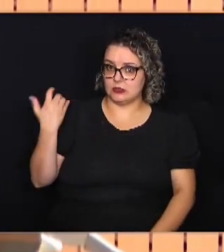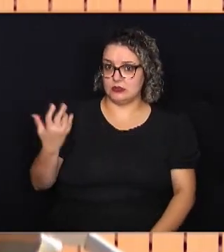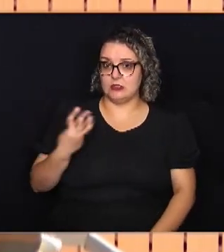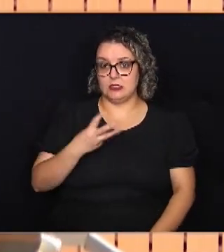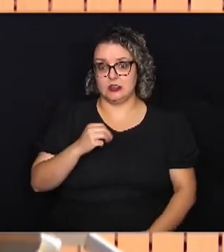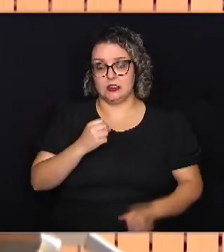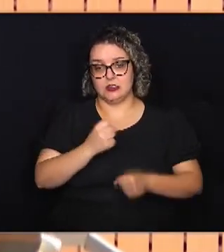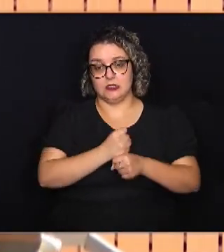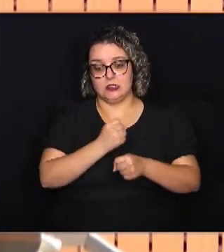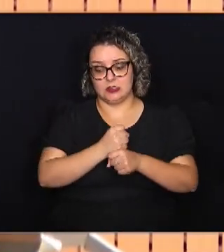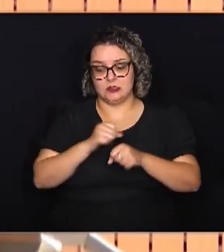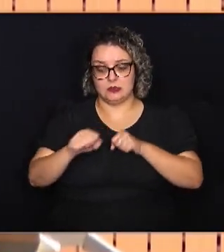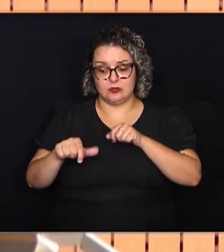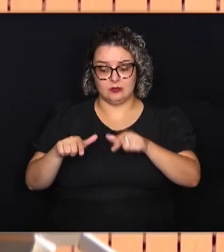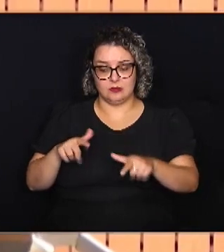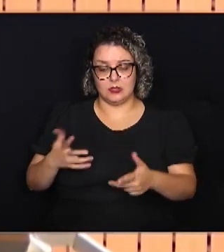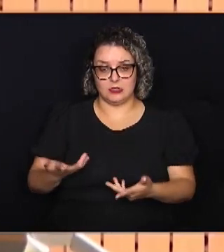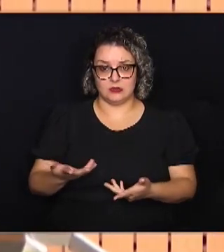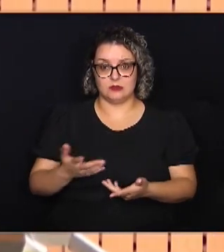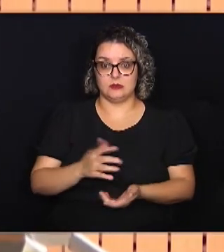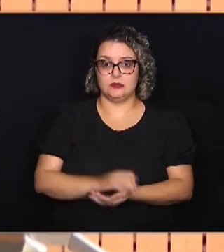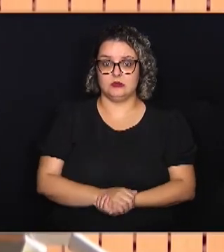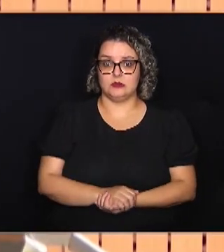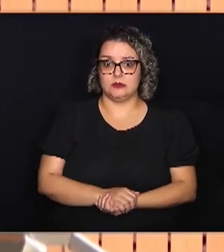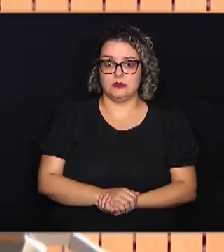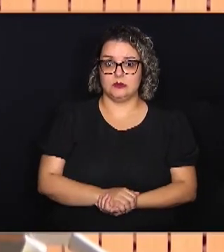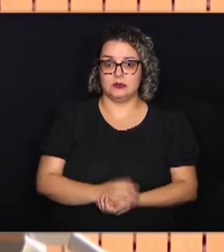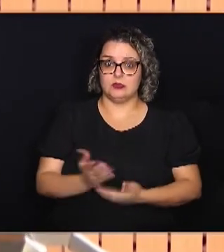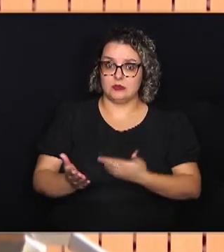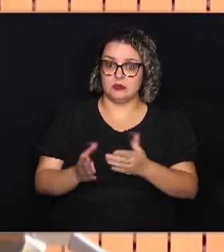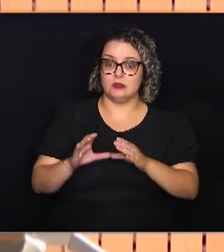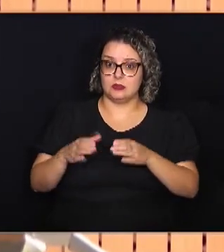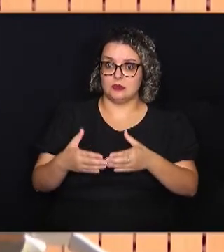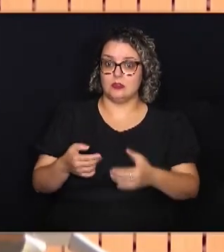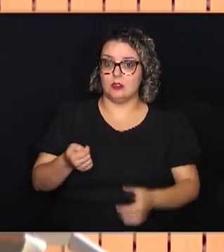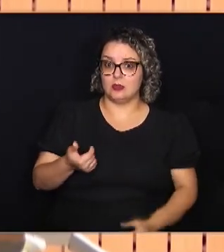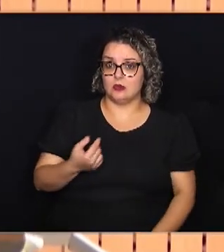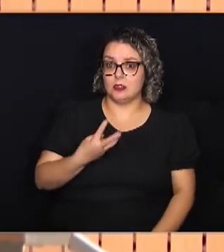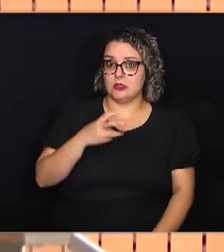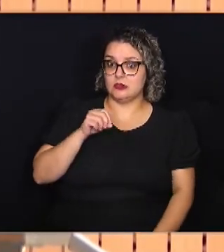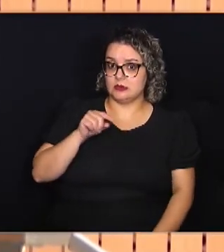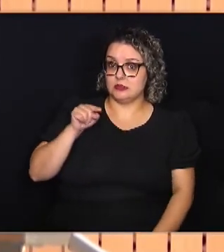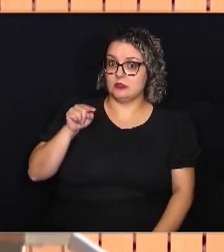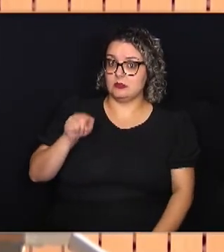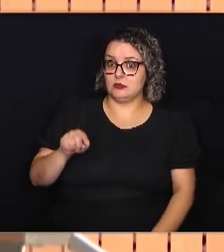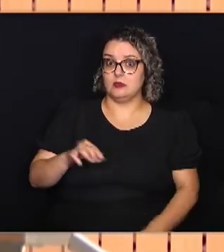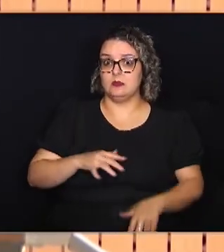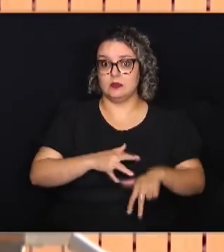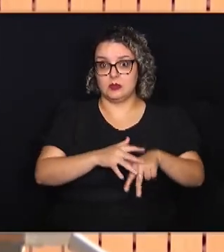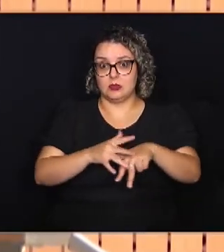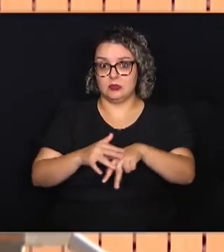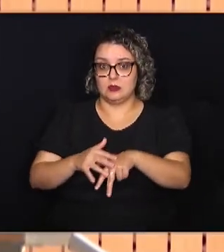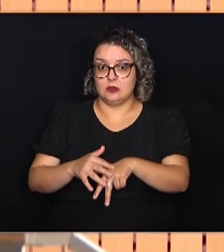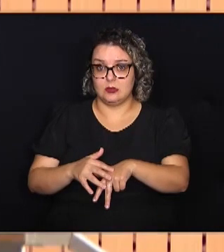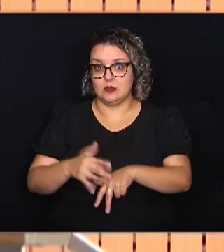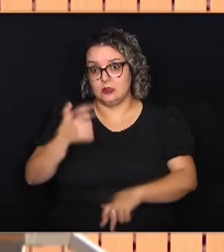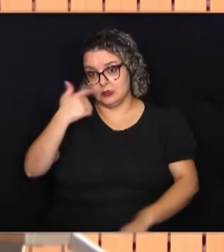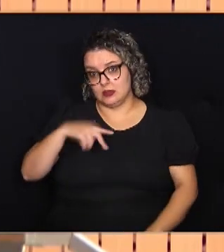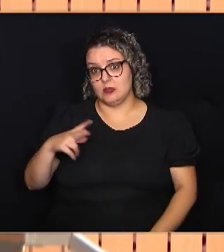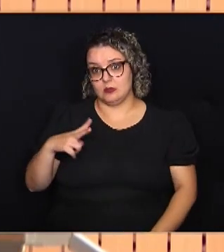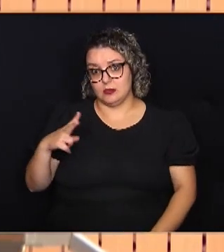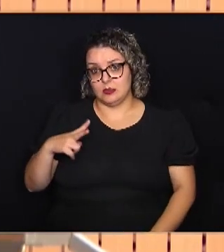formado, tratamos na nossa equipe quase 30 mil pacientes. Eu, particularmente,